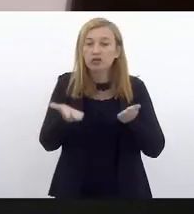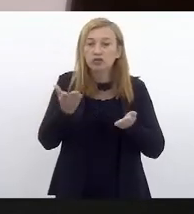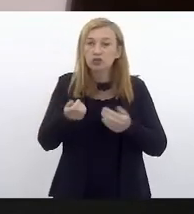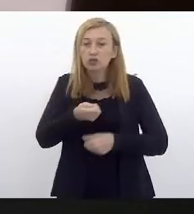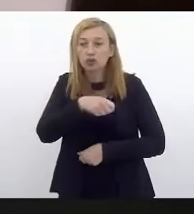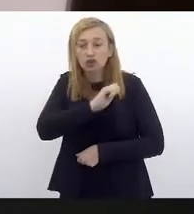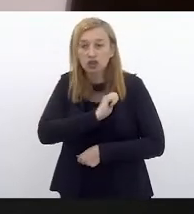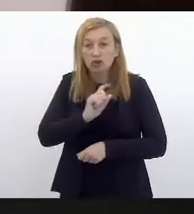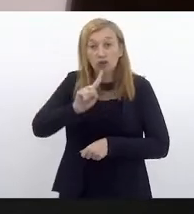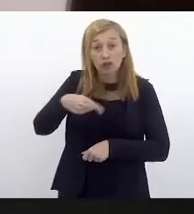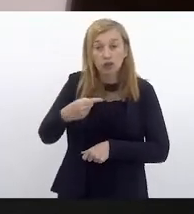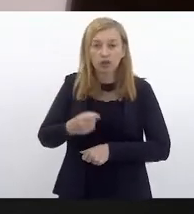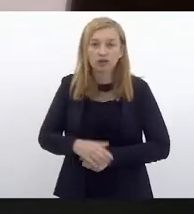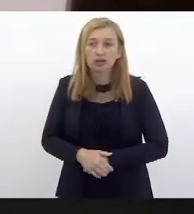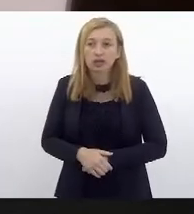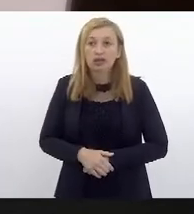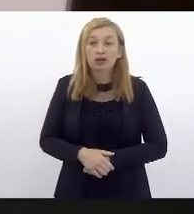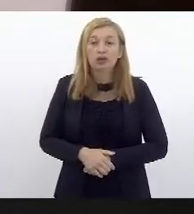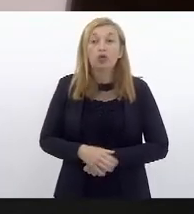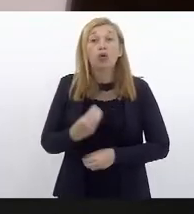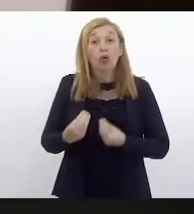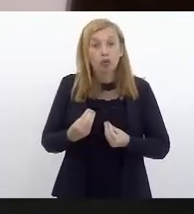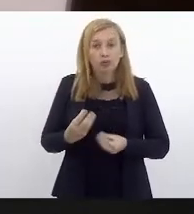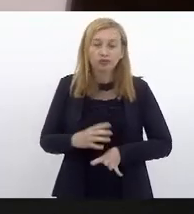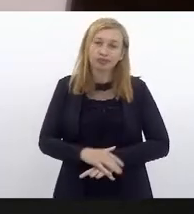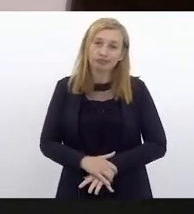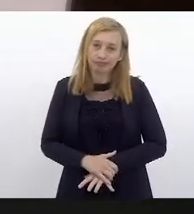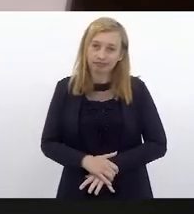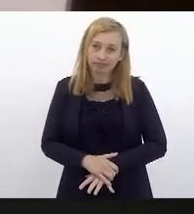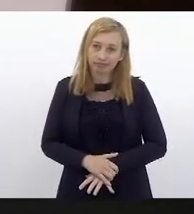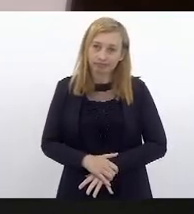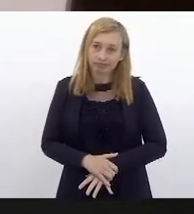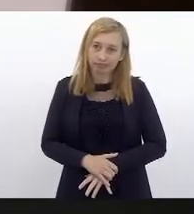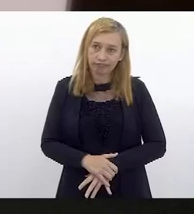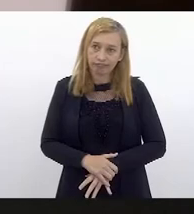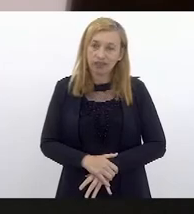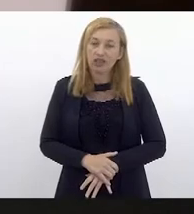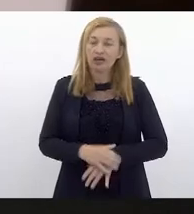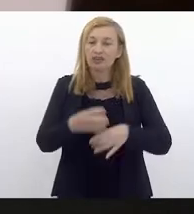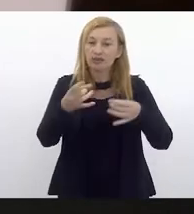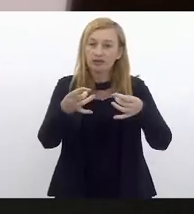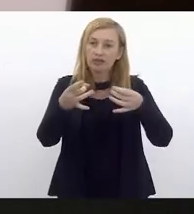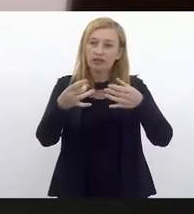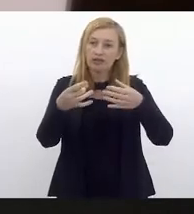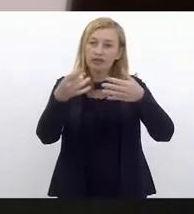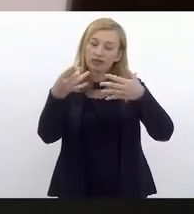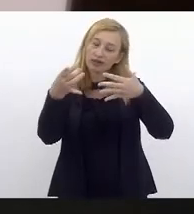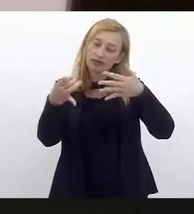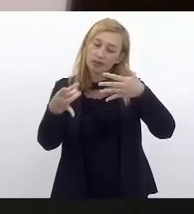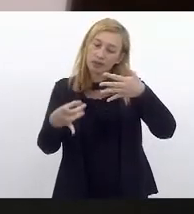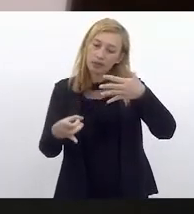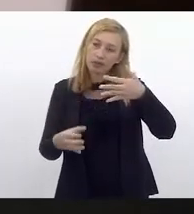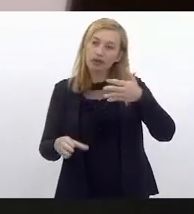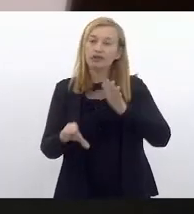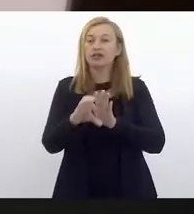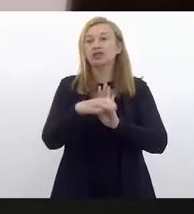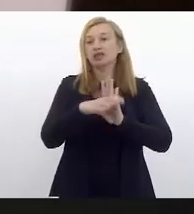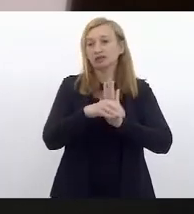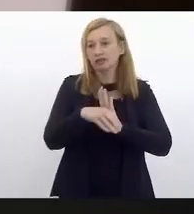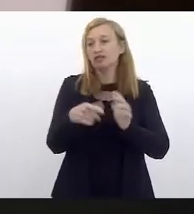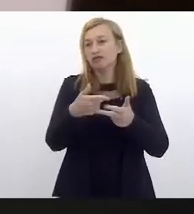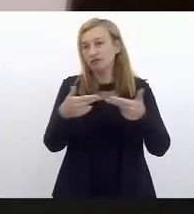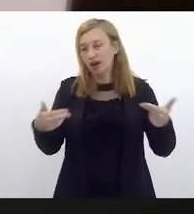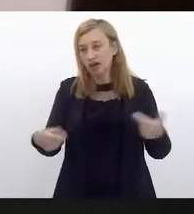fiscal, vírgula, bem como. Aí ele faz um monte de conceito sobre estabilização